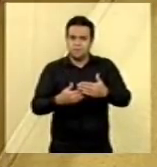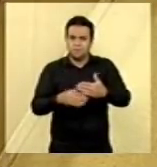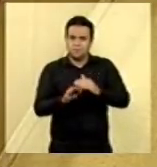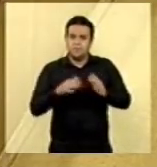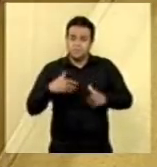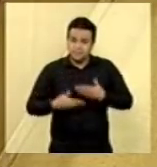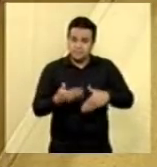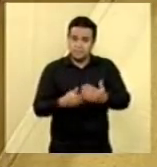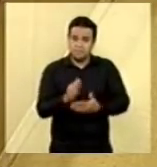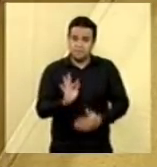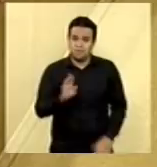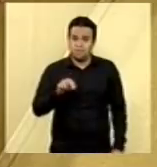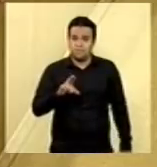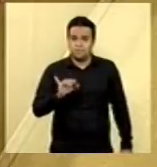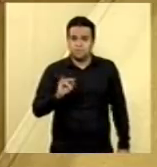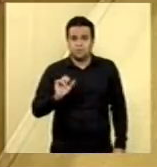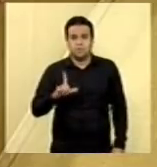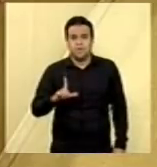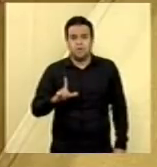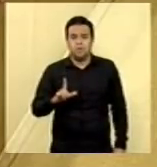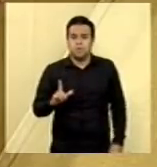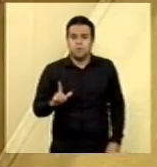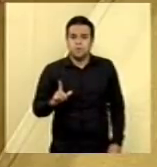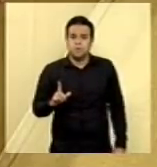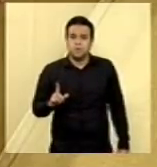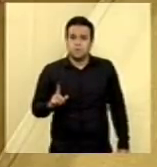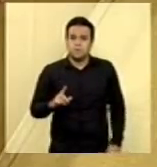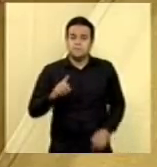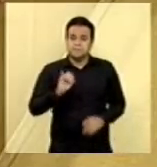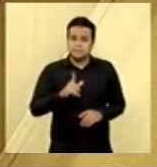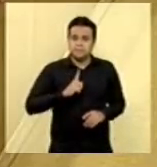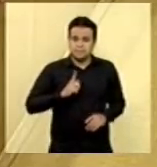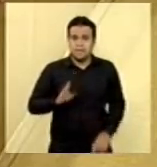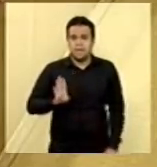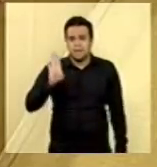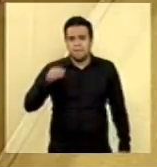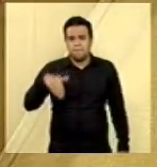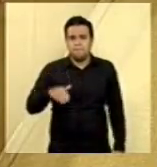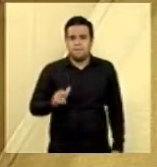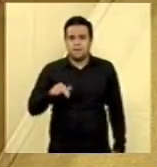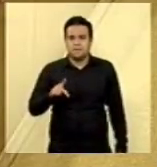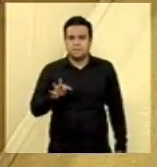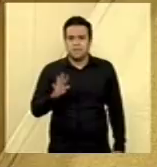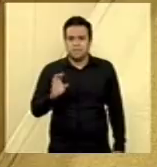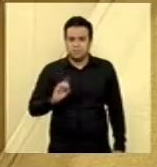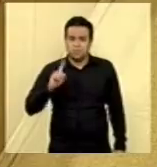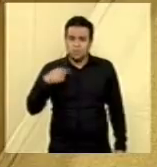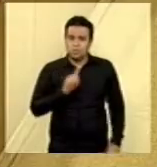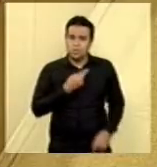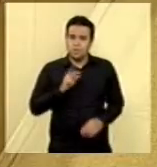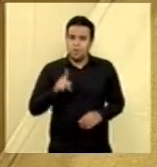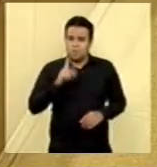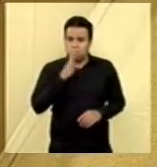é? Inerente àquele cargo, àquele mandato, para que nós não estejamos a